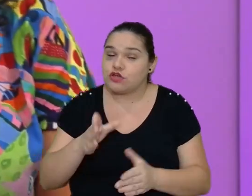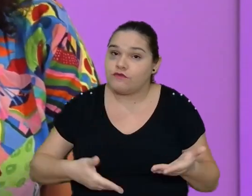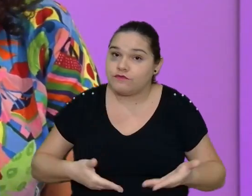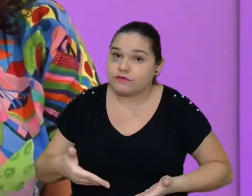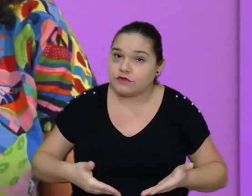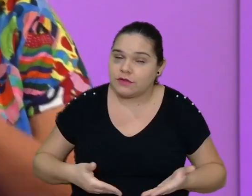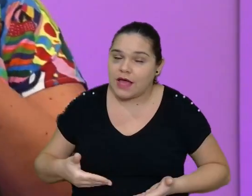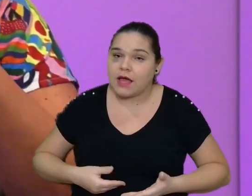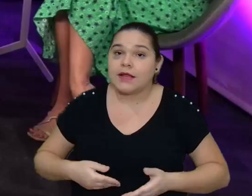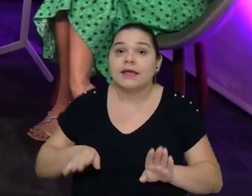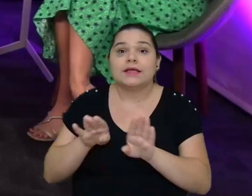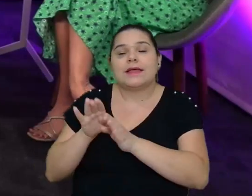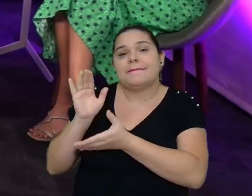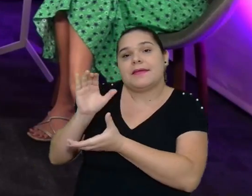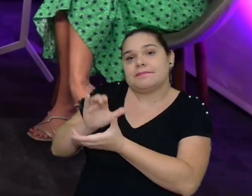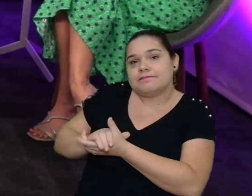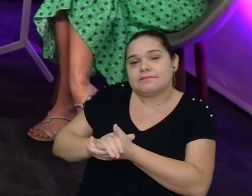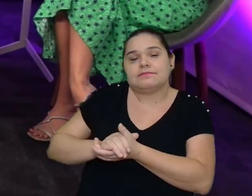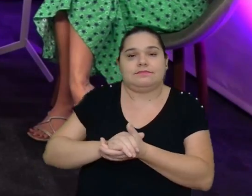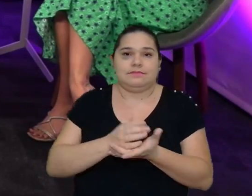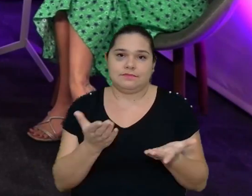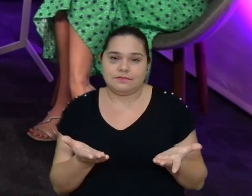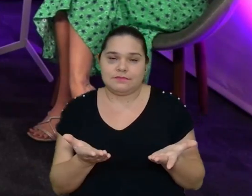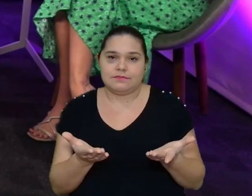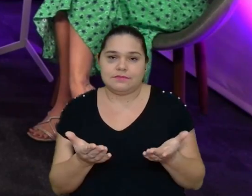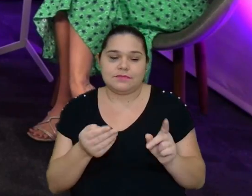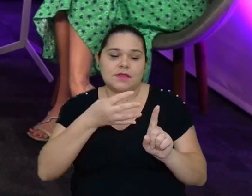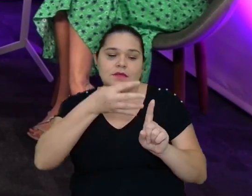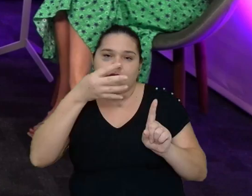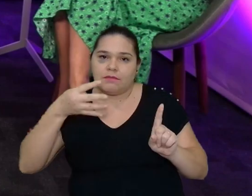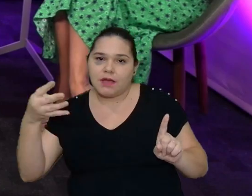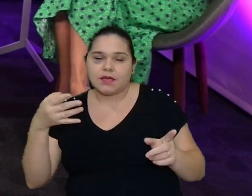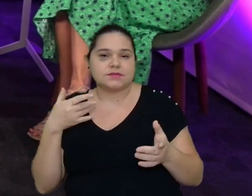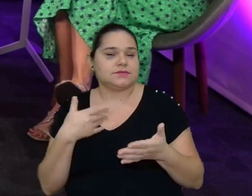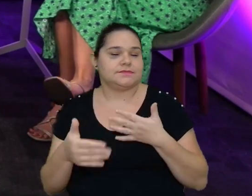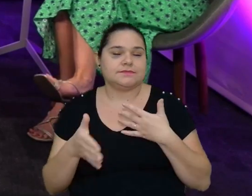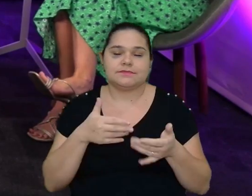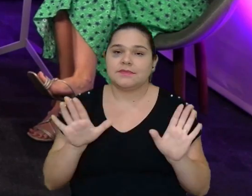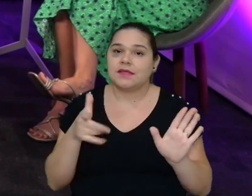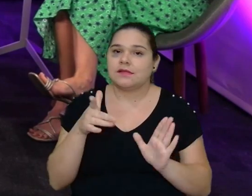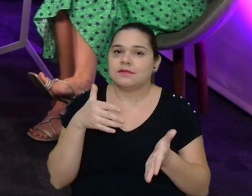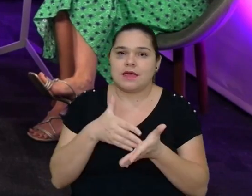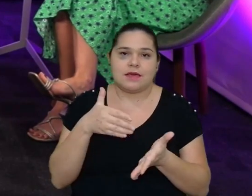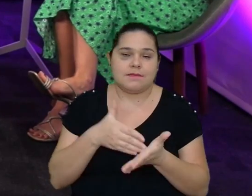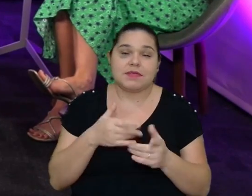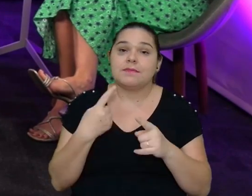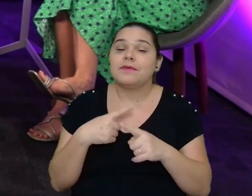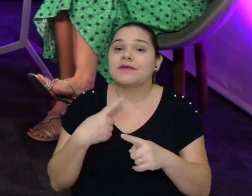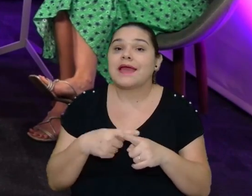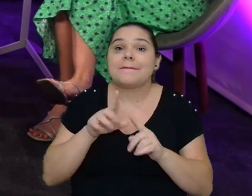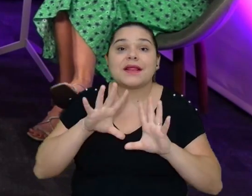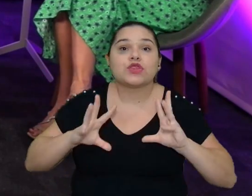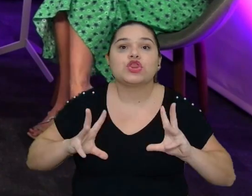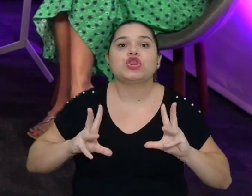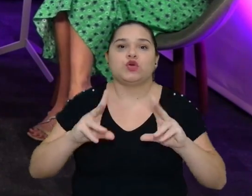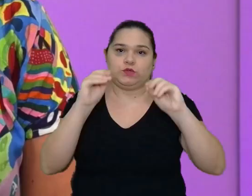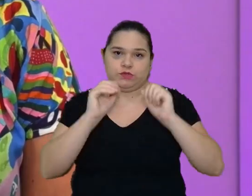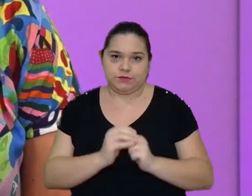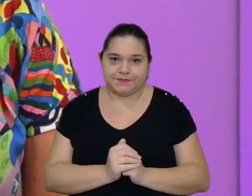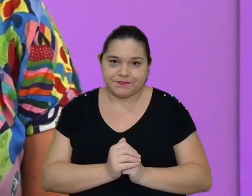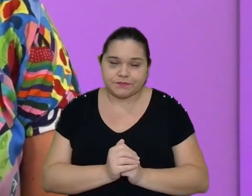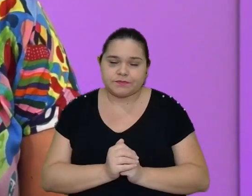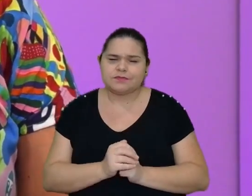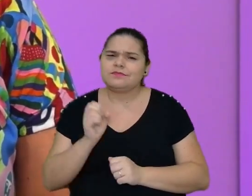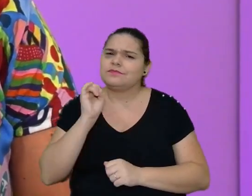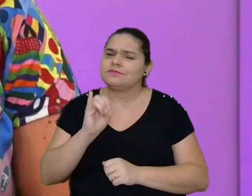do funcionário, para LGBTQIA+, ou seja, a gente não tem limitação porque é para todo mundo. Então, quando a gente